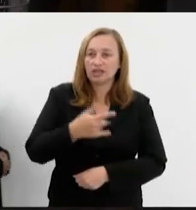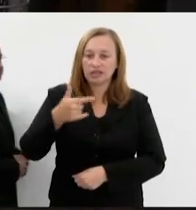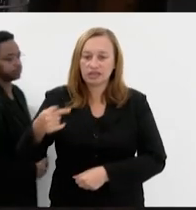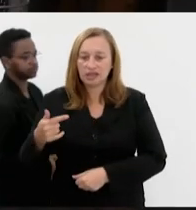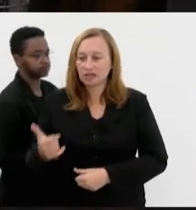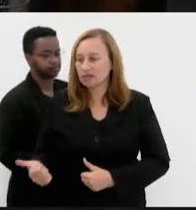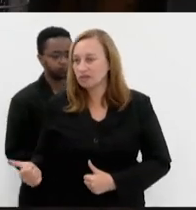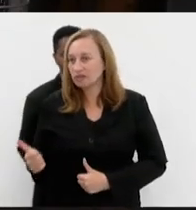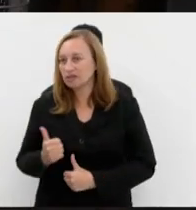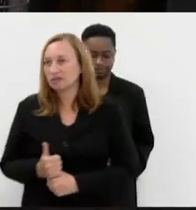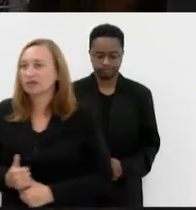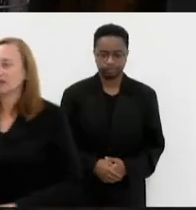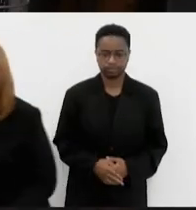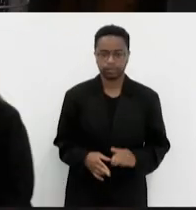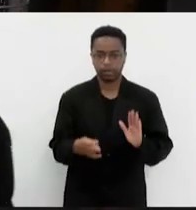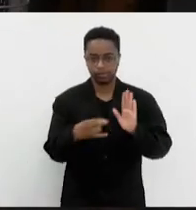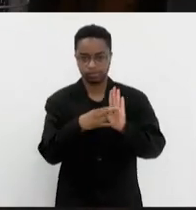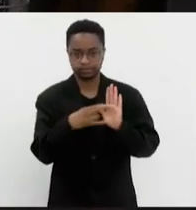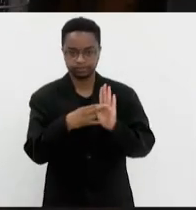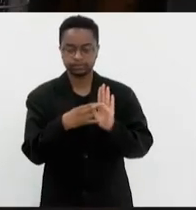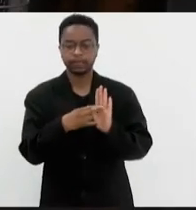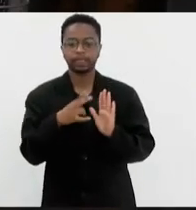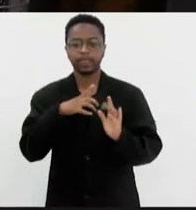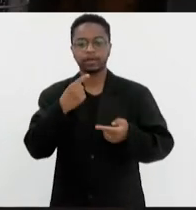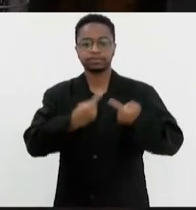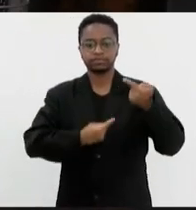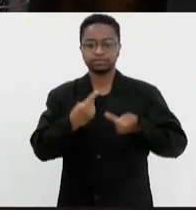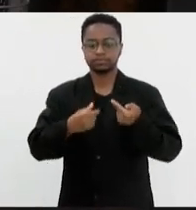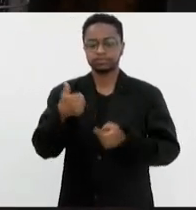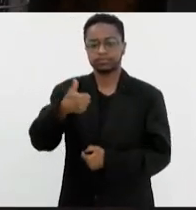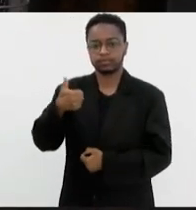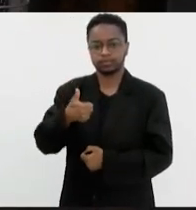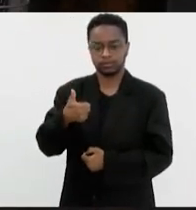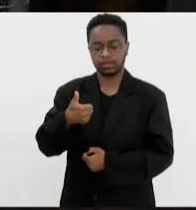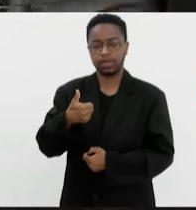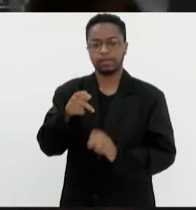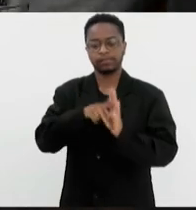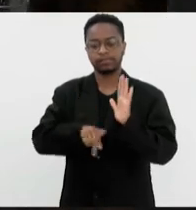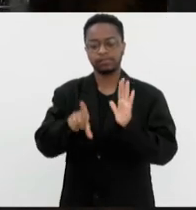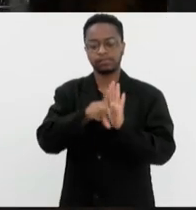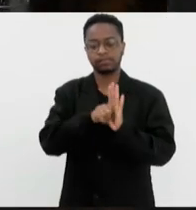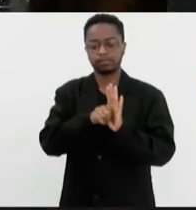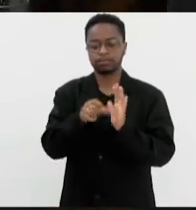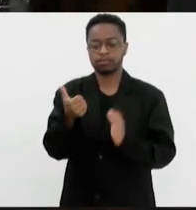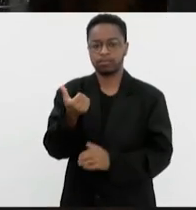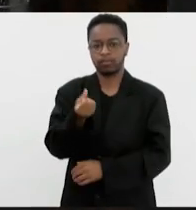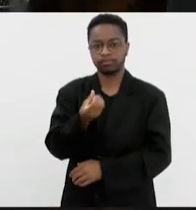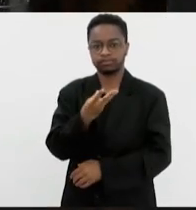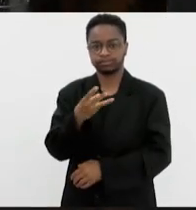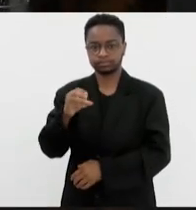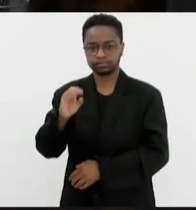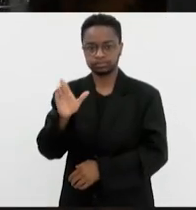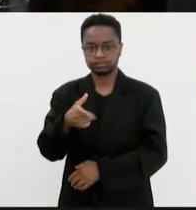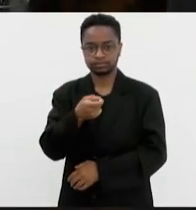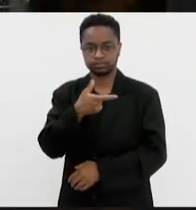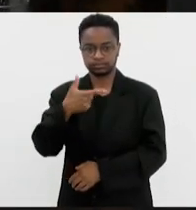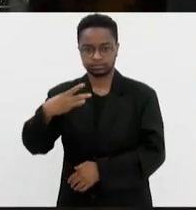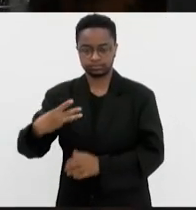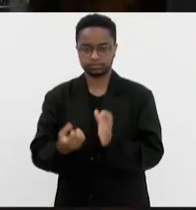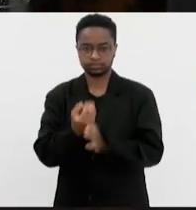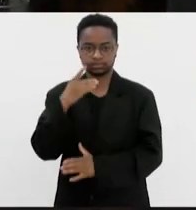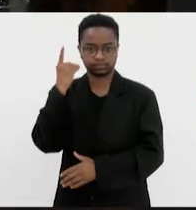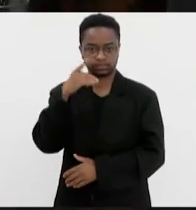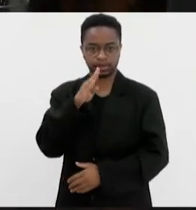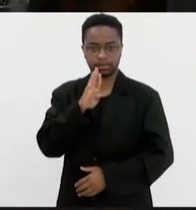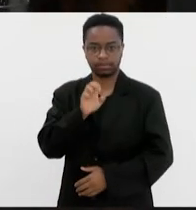regimento interno, em tramitação ordinária, primeira discussão, projeto de lei número 1630/23, de autoria do deputado Brazão,